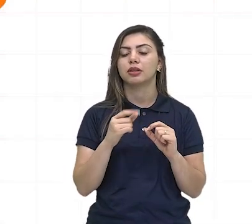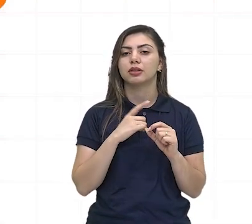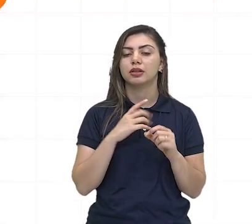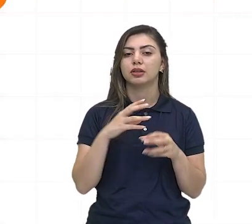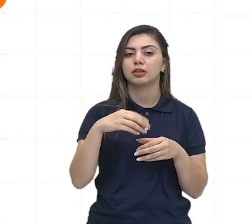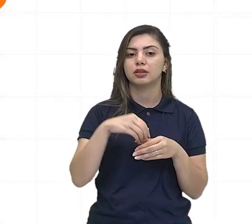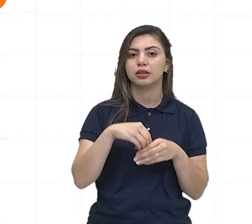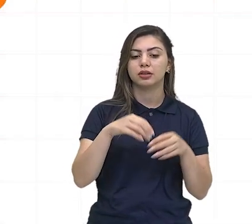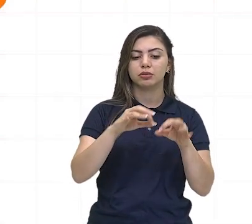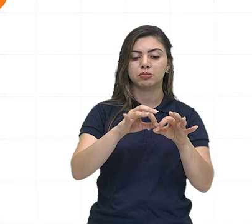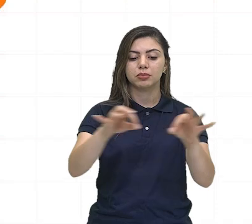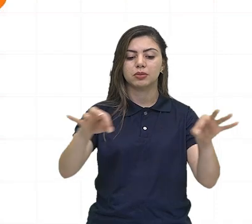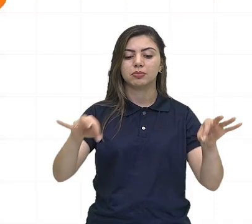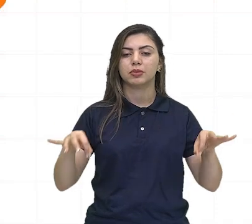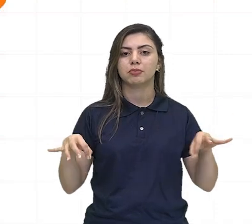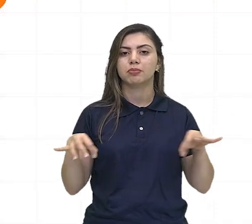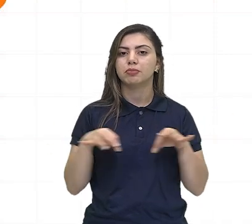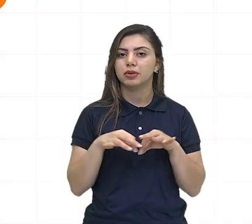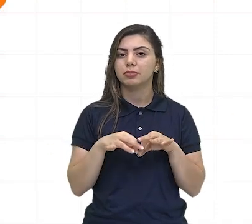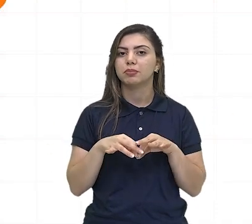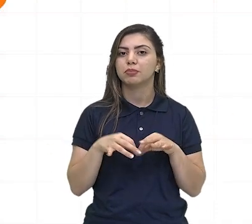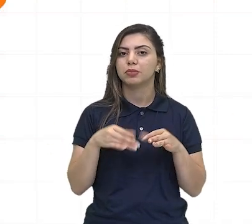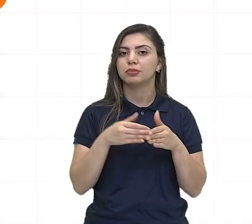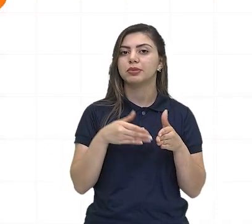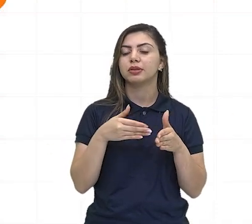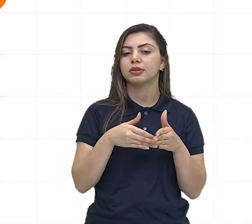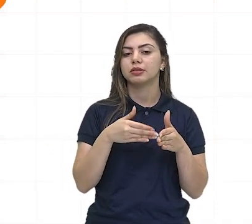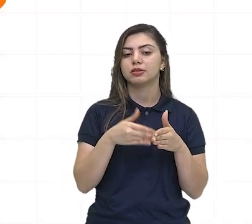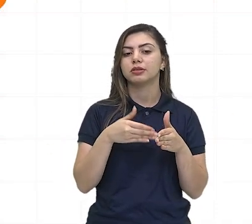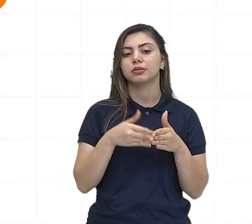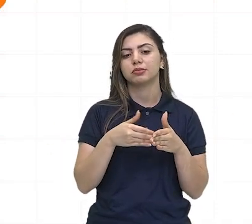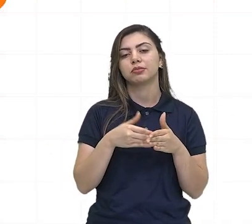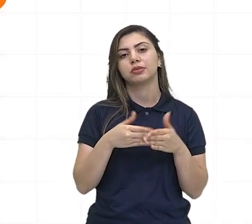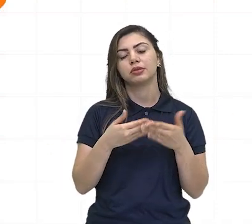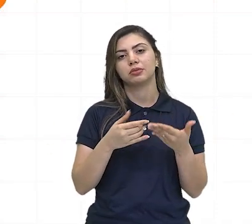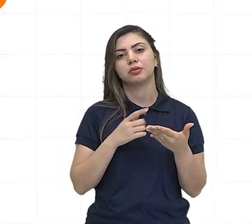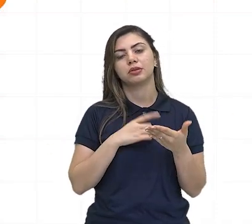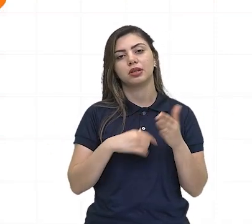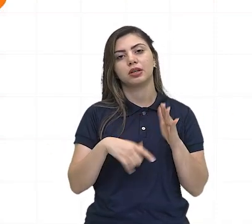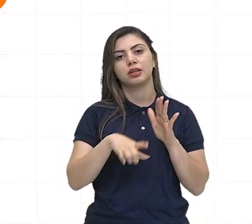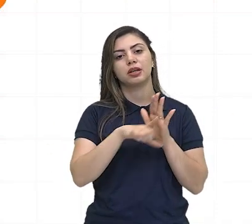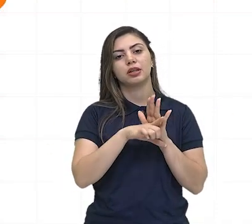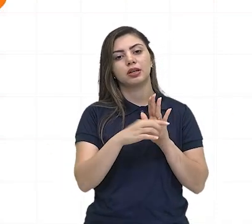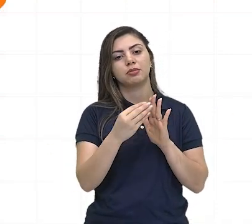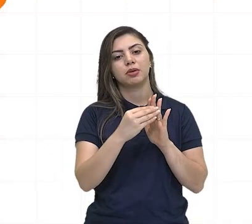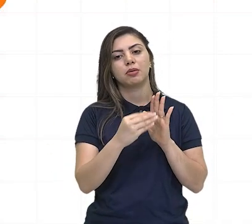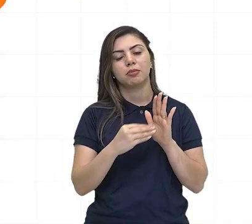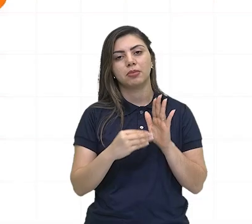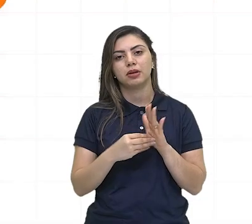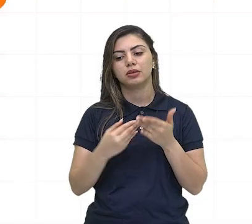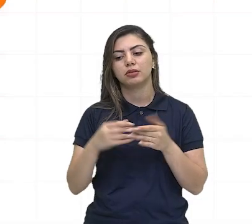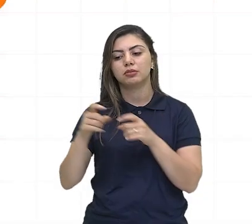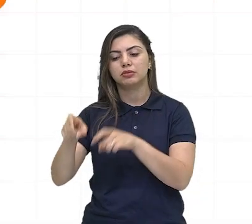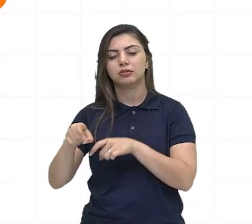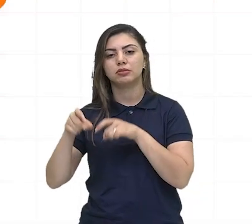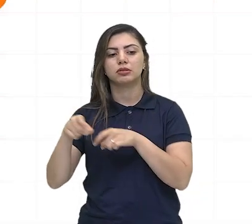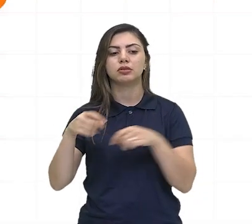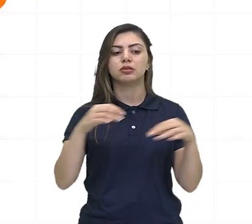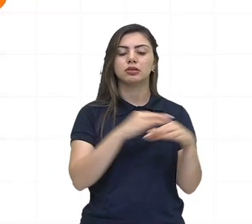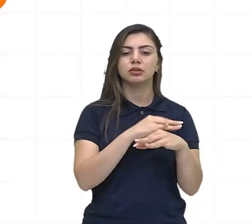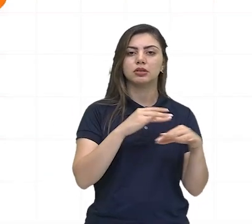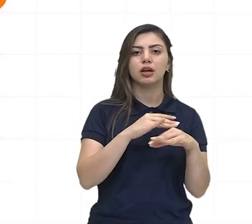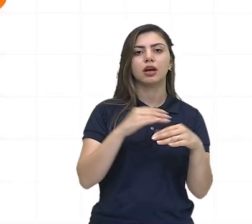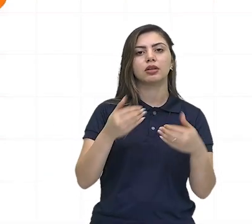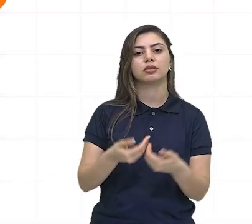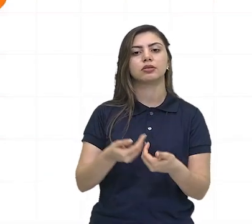delimitada pelo perímetro urbano, que também é legalmente estabelecido e separa a cidade do campo. Então, é